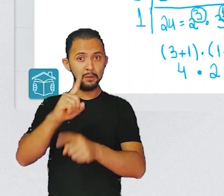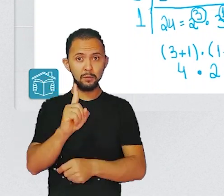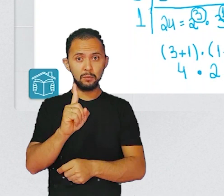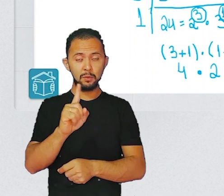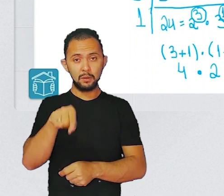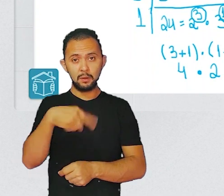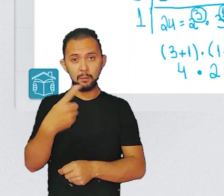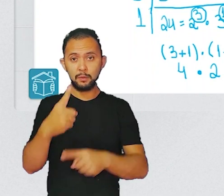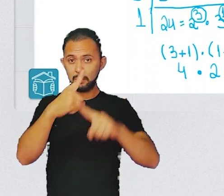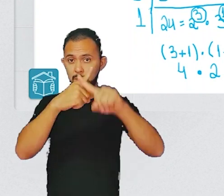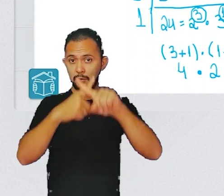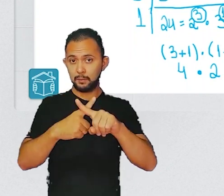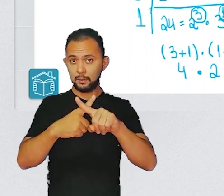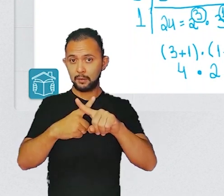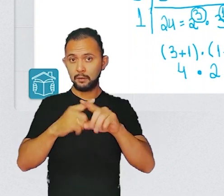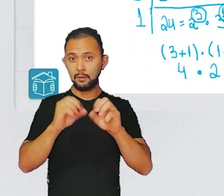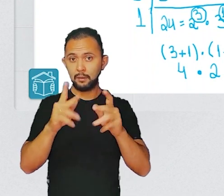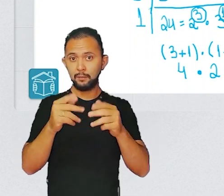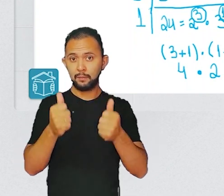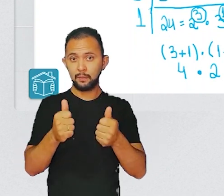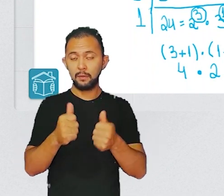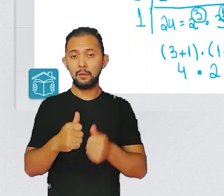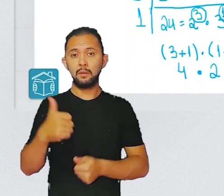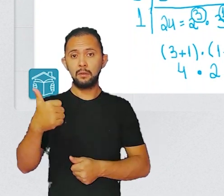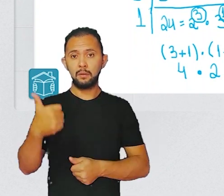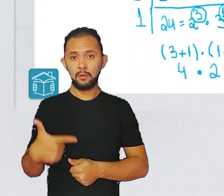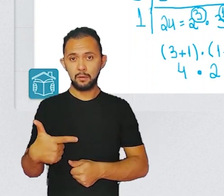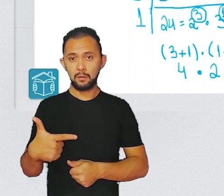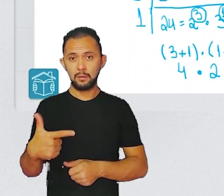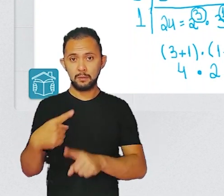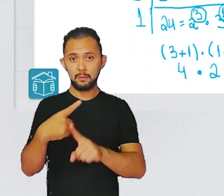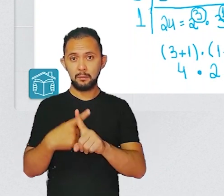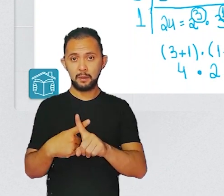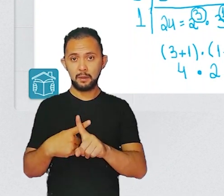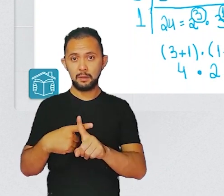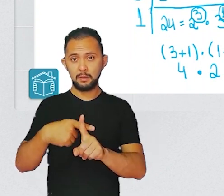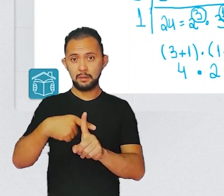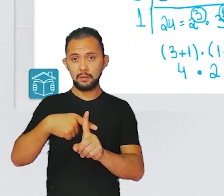vai multiplicar. Então, o que é que nós vamos fazer? 2 mais 1